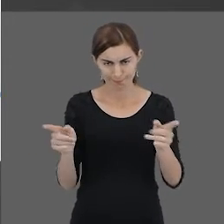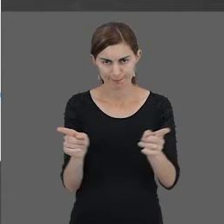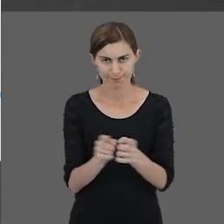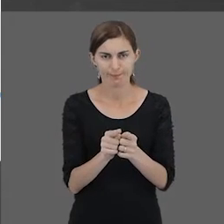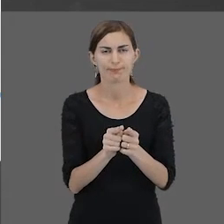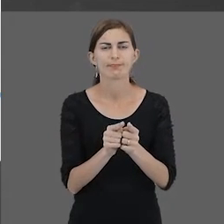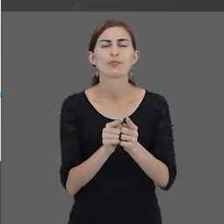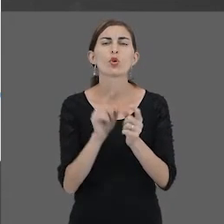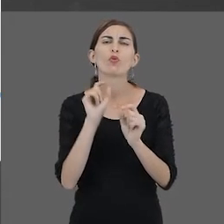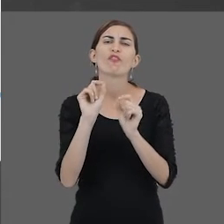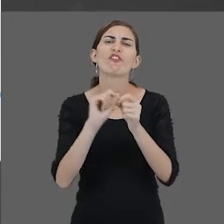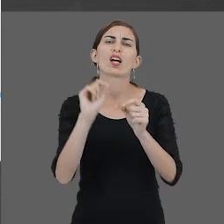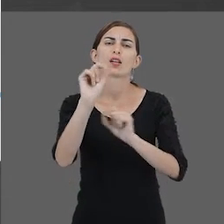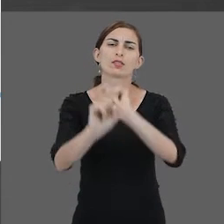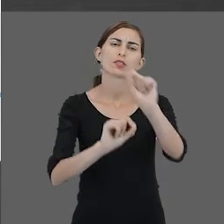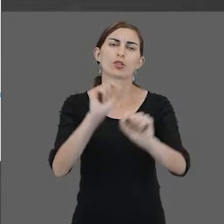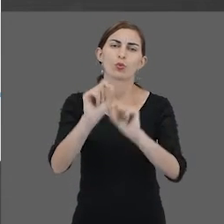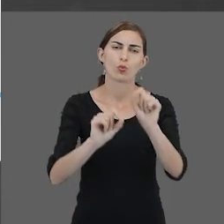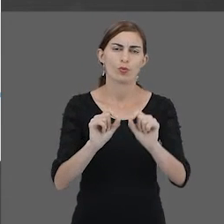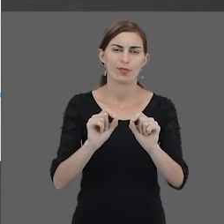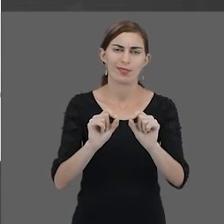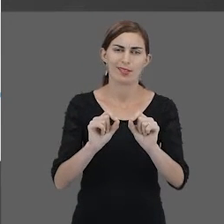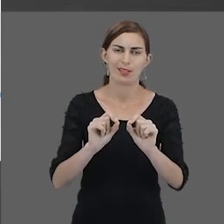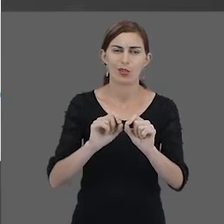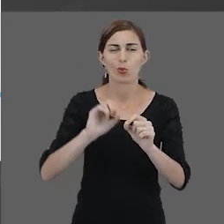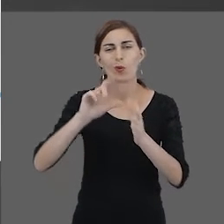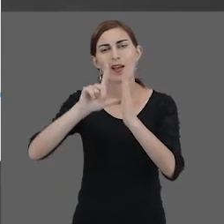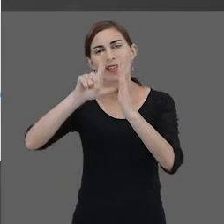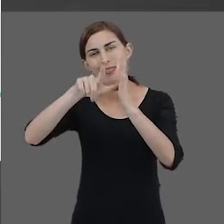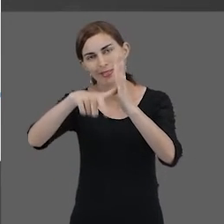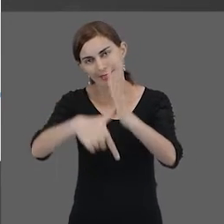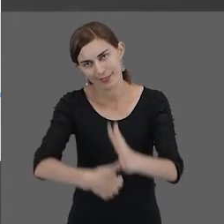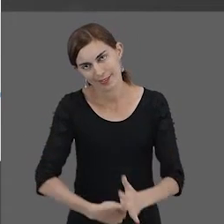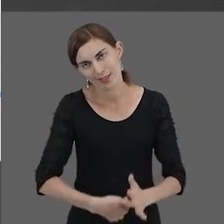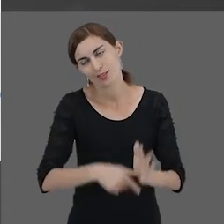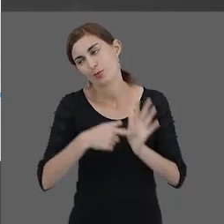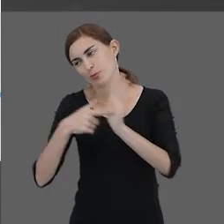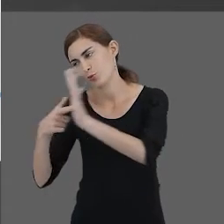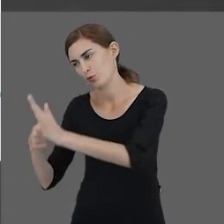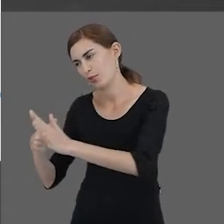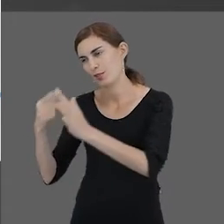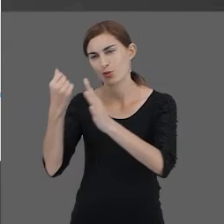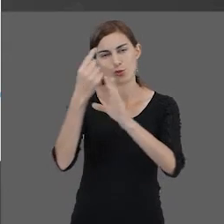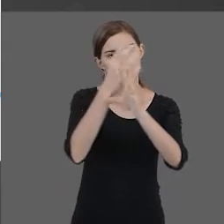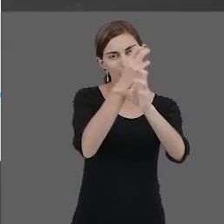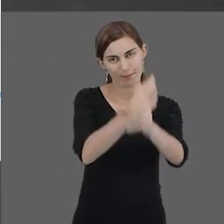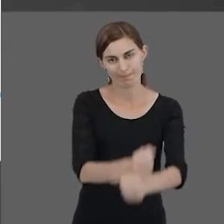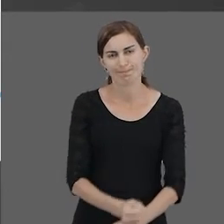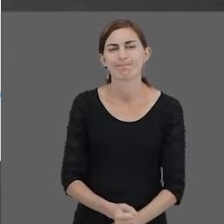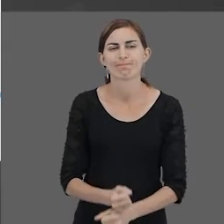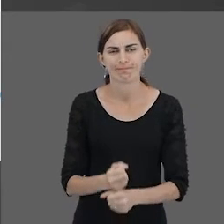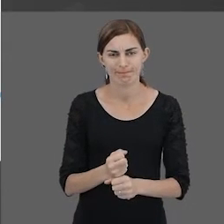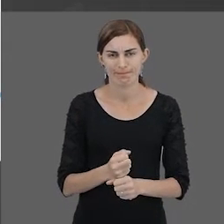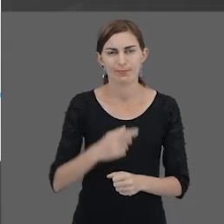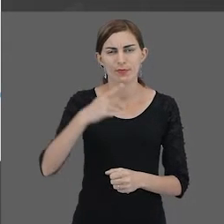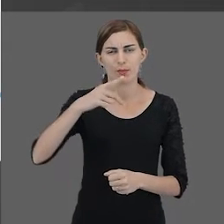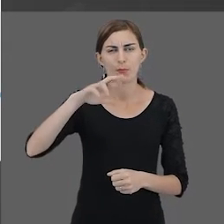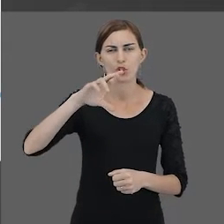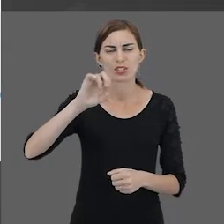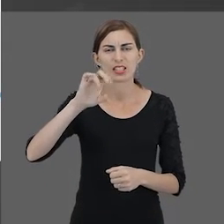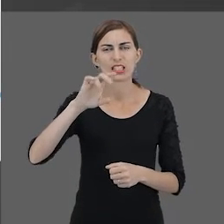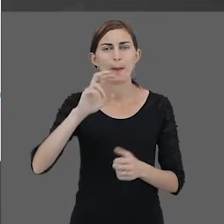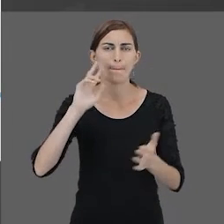o procedimento: omissão ou atraso na entrega da prestação de contas. A penalidade, multa